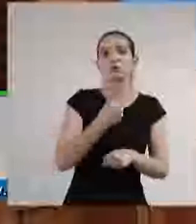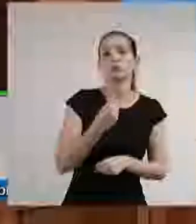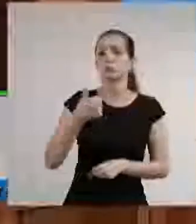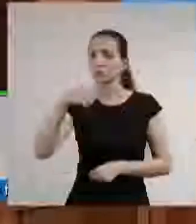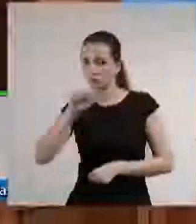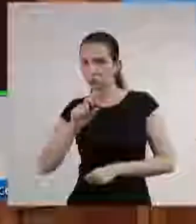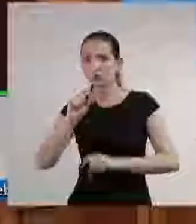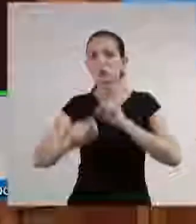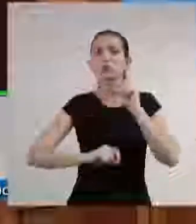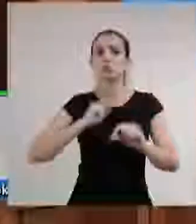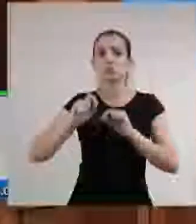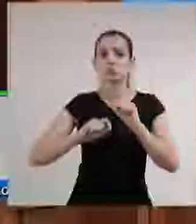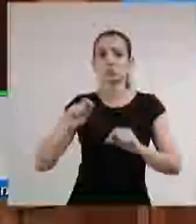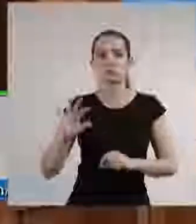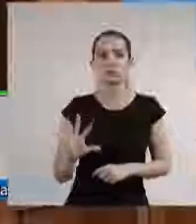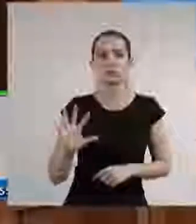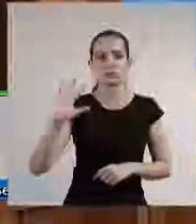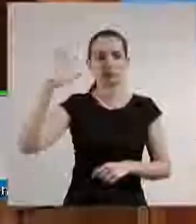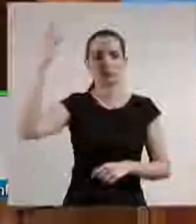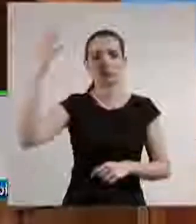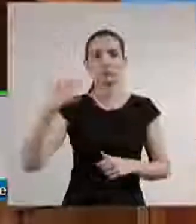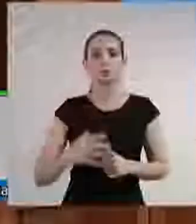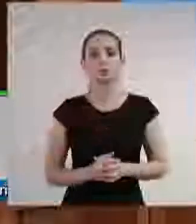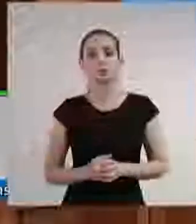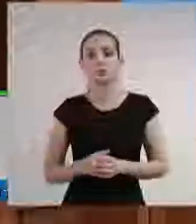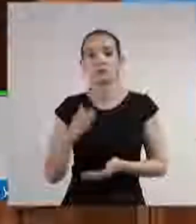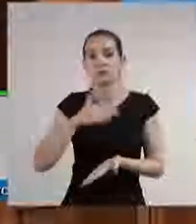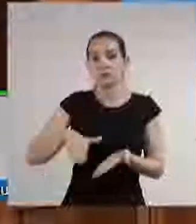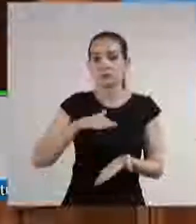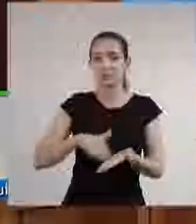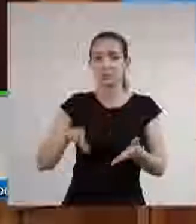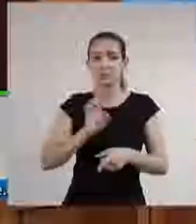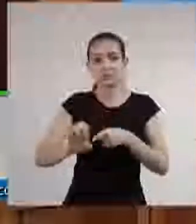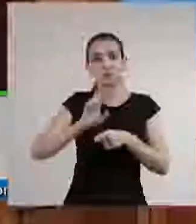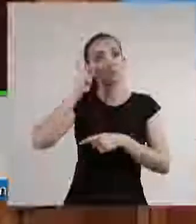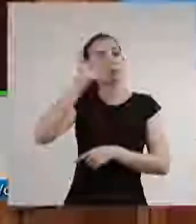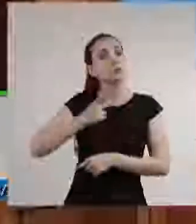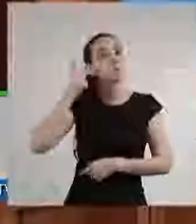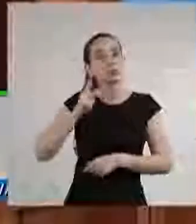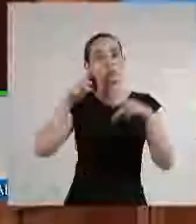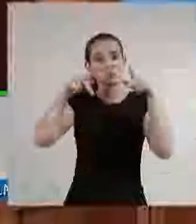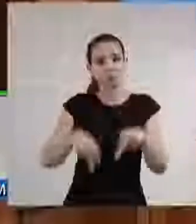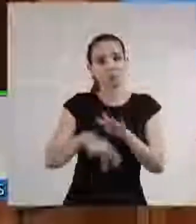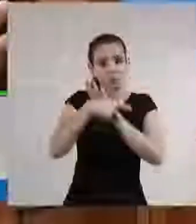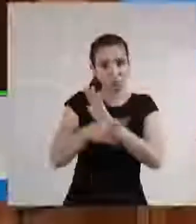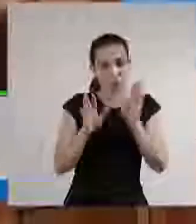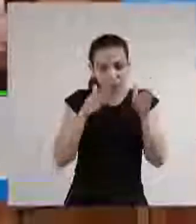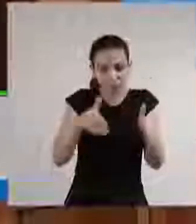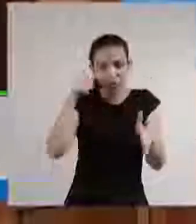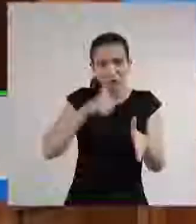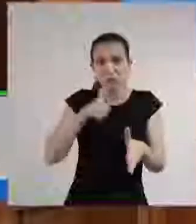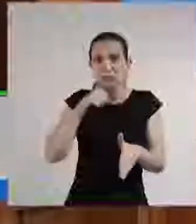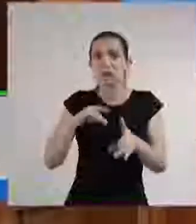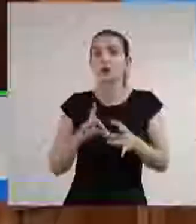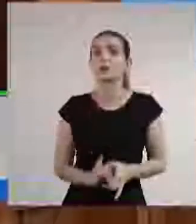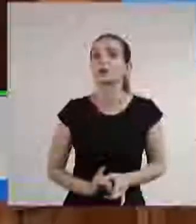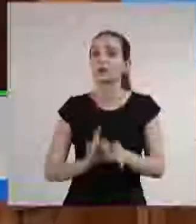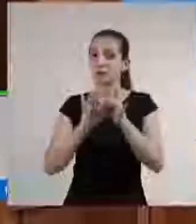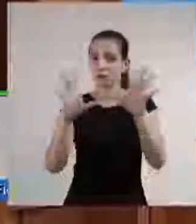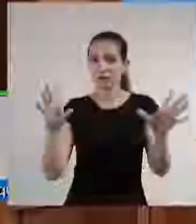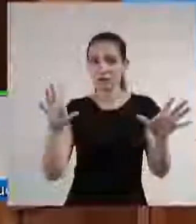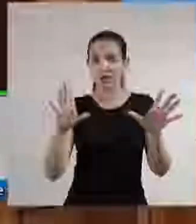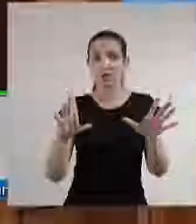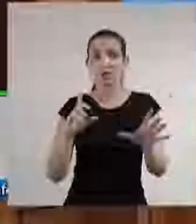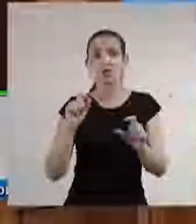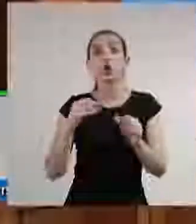2018, a Subsecretaria de Estado de Políticas Públicas para Mulheres, liderada pela nossa